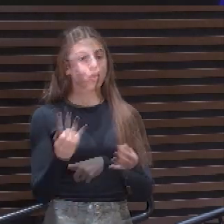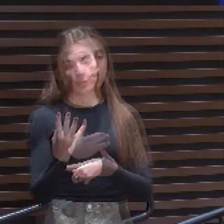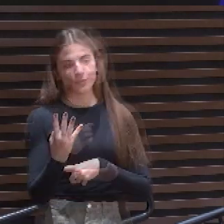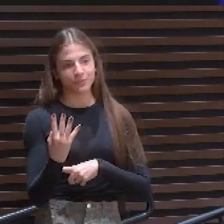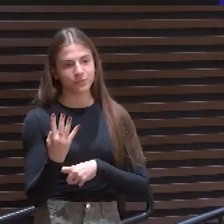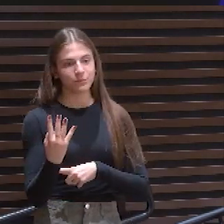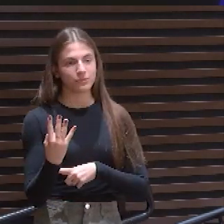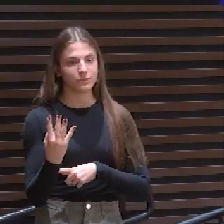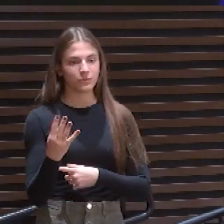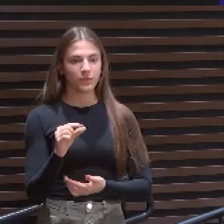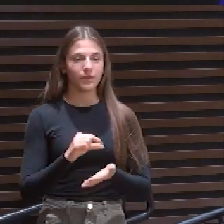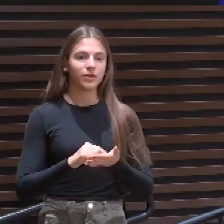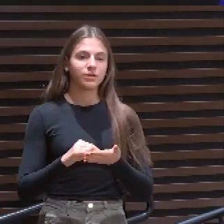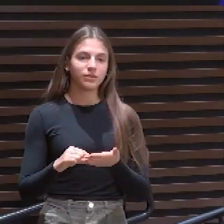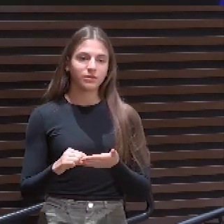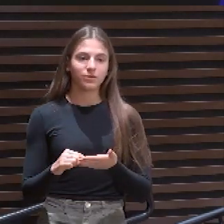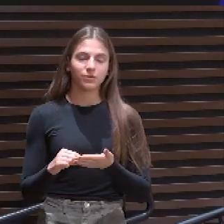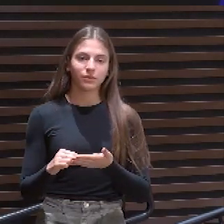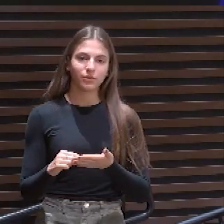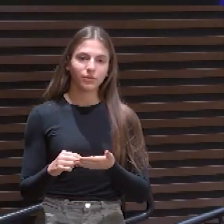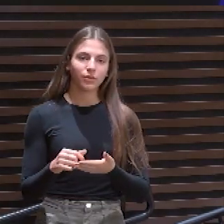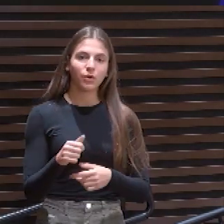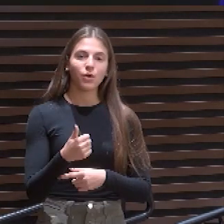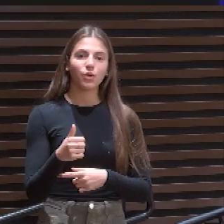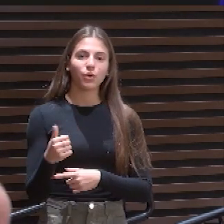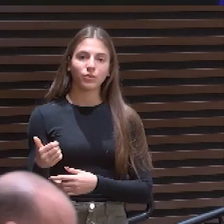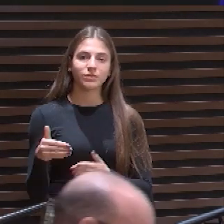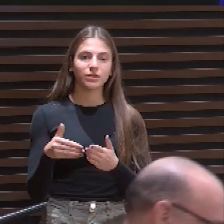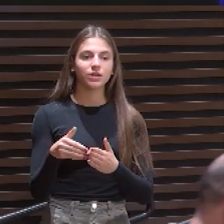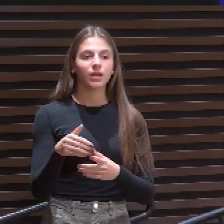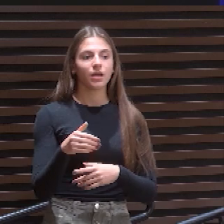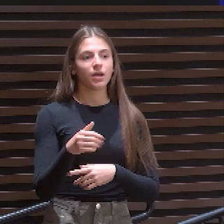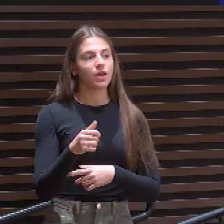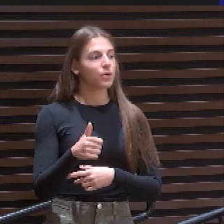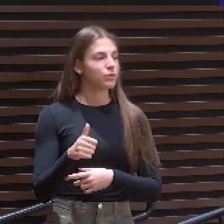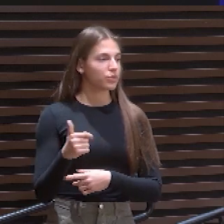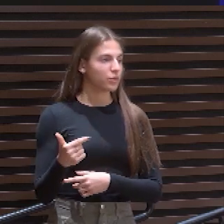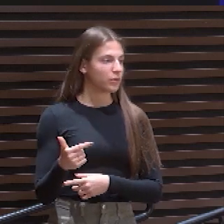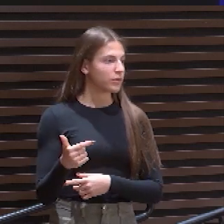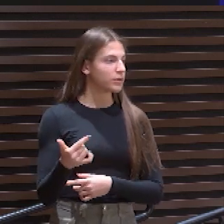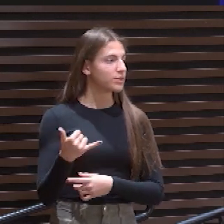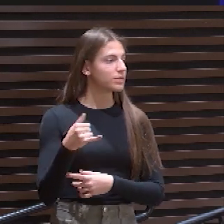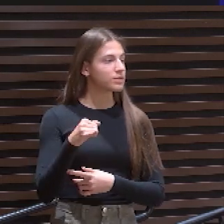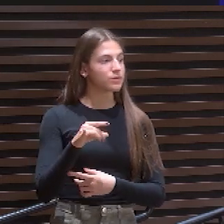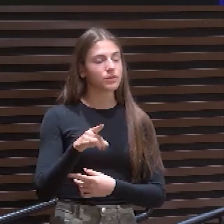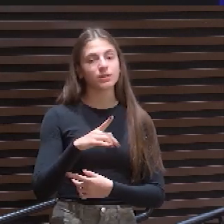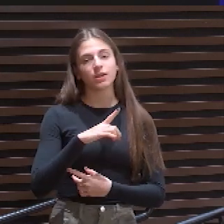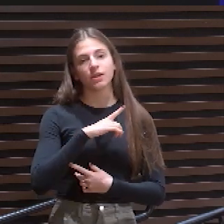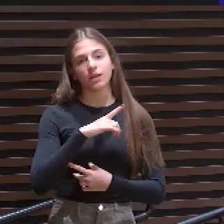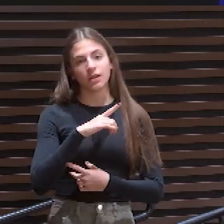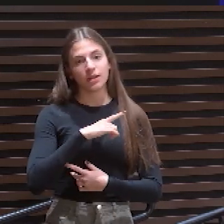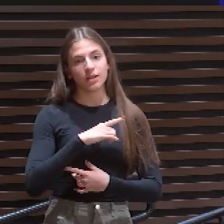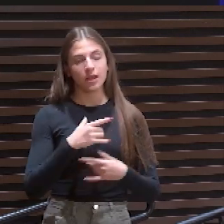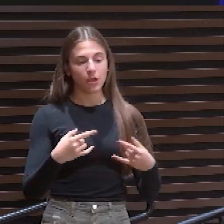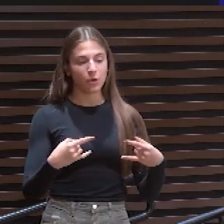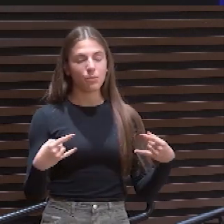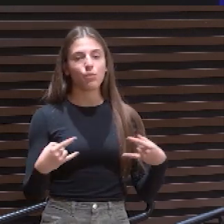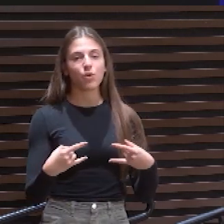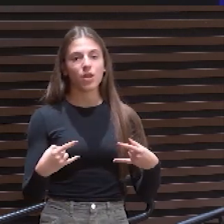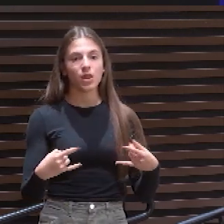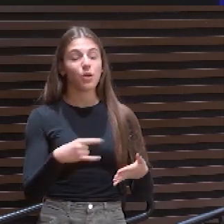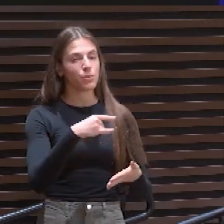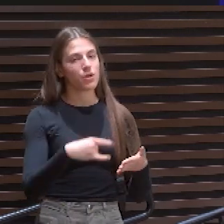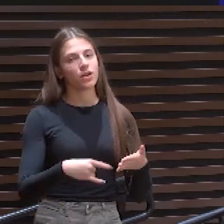4, versículo 11 e 12. Quem tiver aí com o boletim também, nós